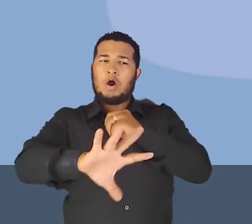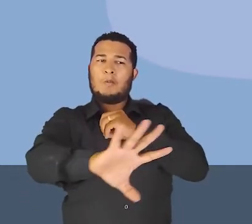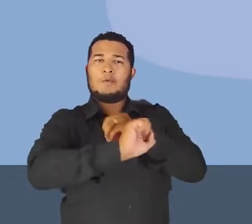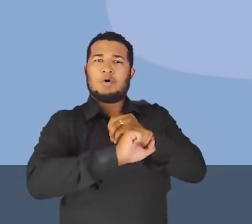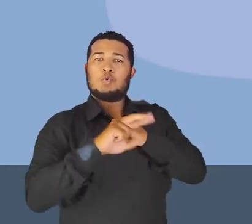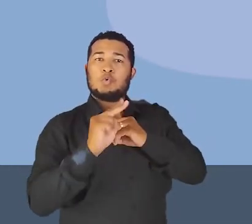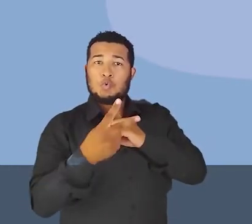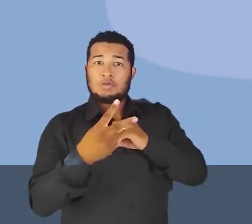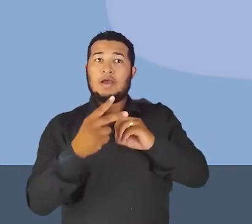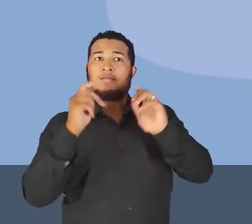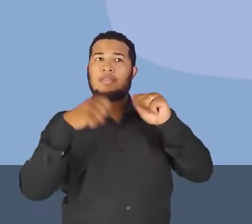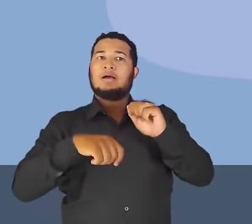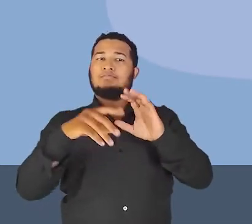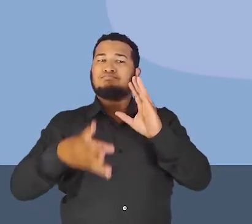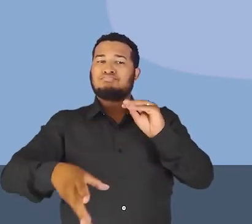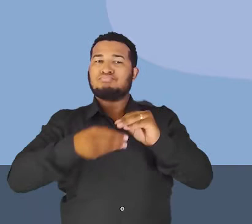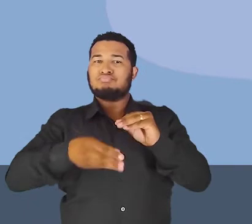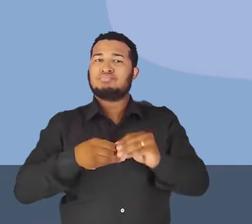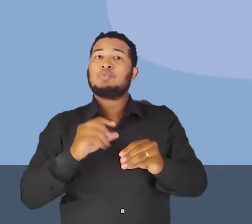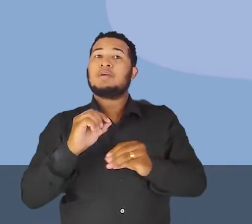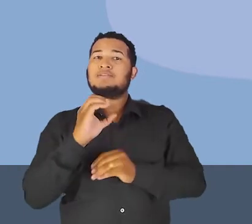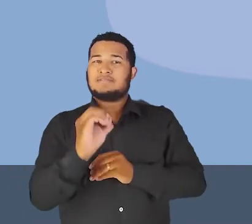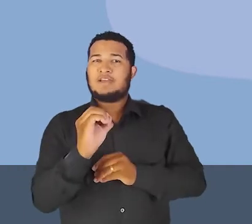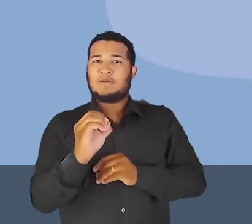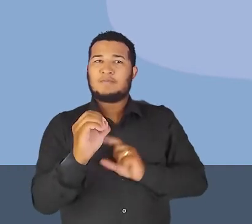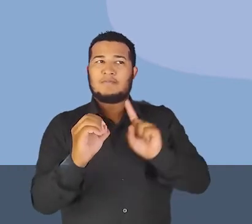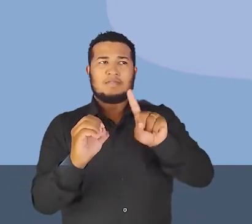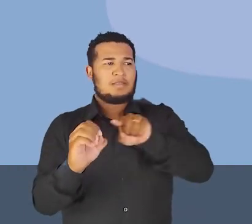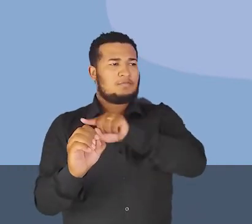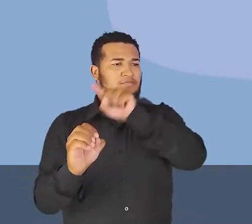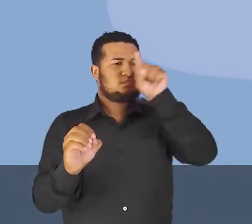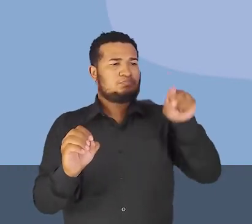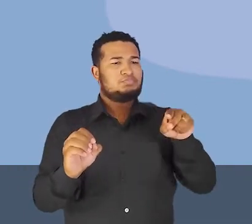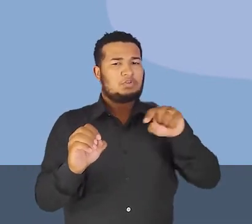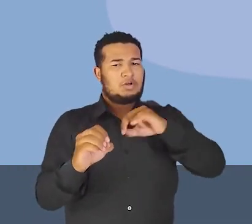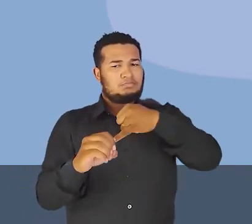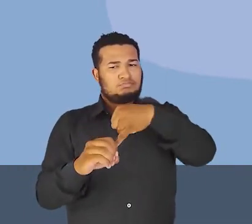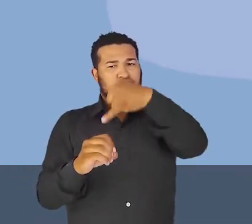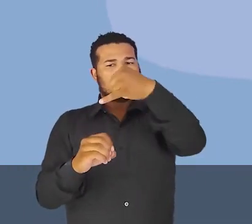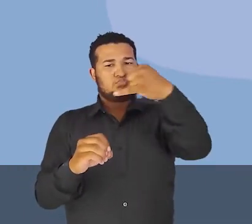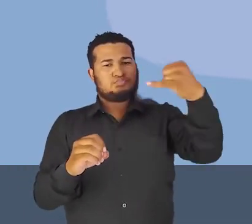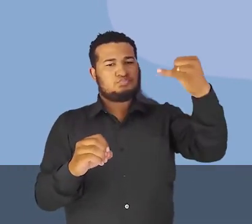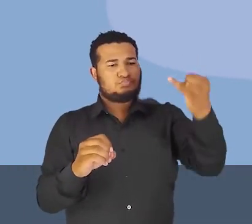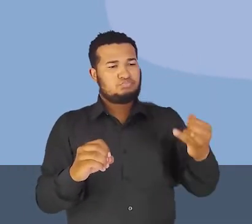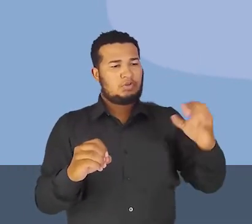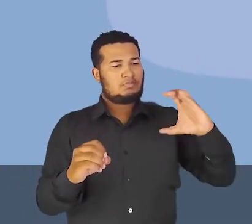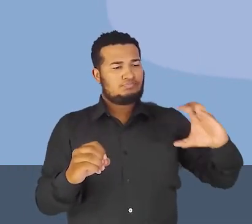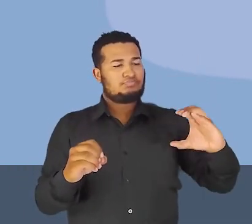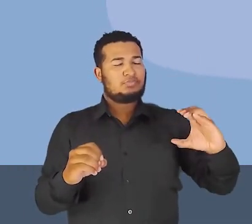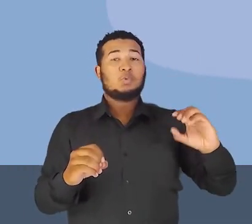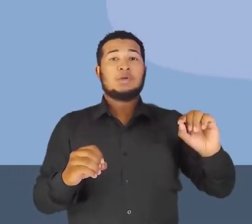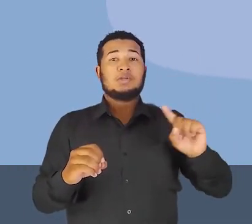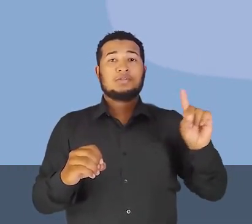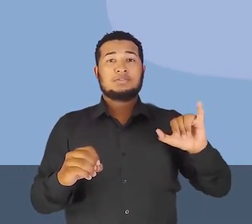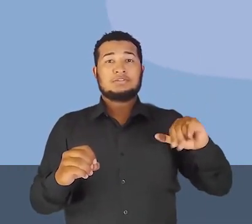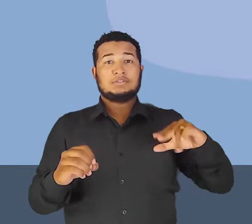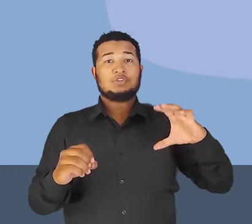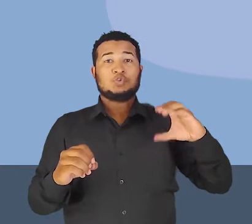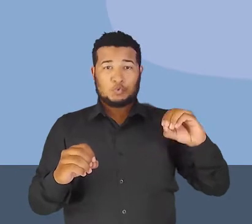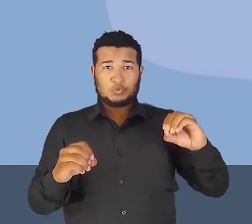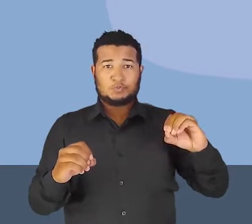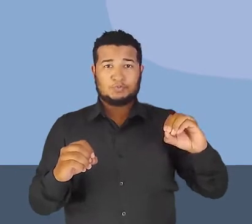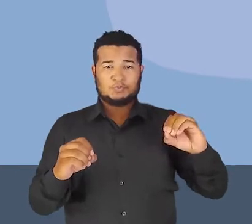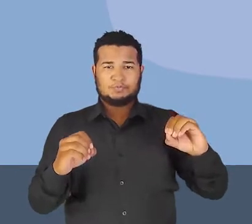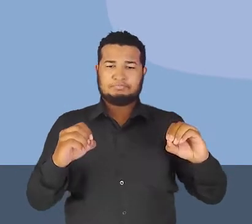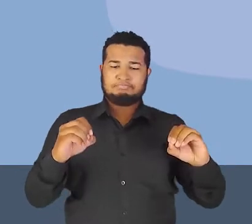ficando com carga 0. Do outro lado, ele vai conectar esse cobre numa barrinha de zinco. Da